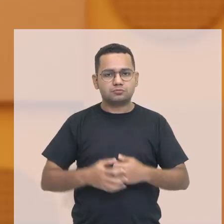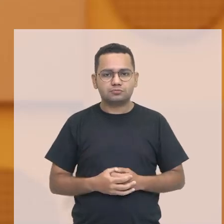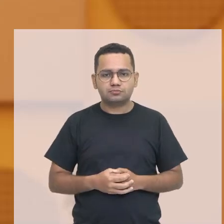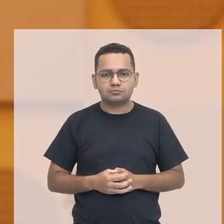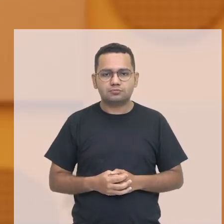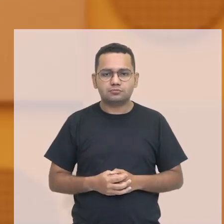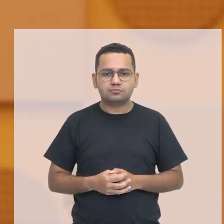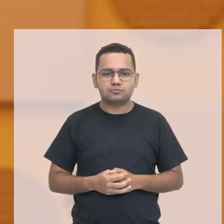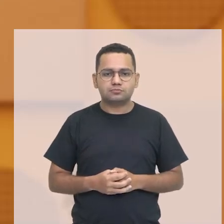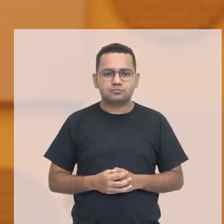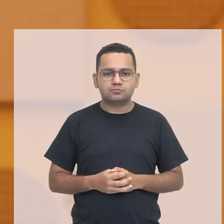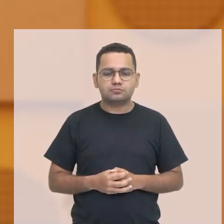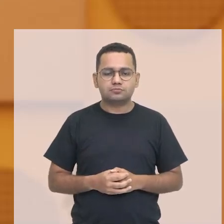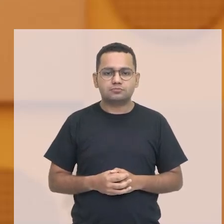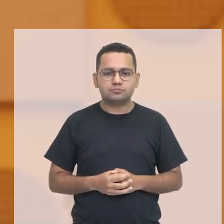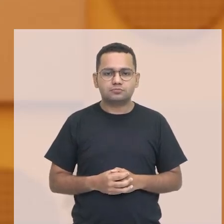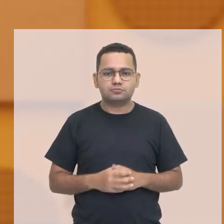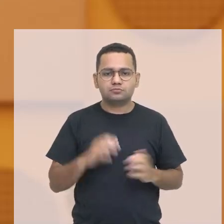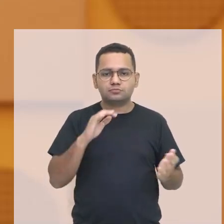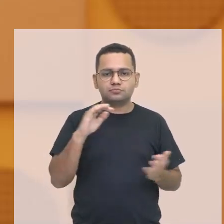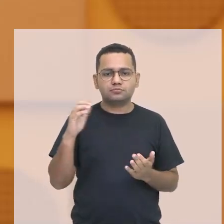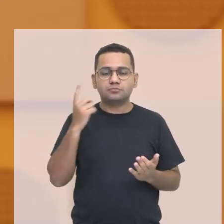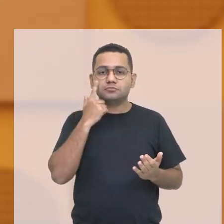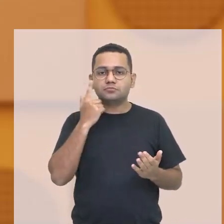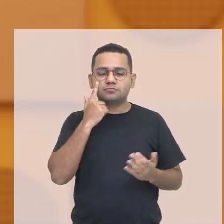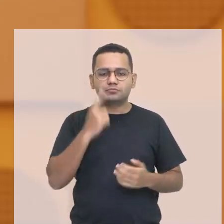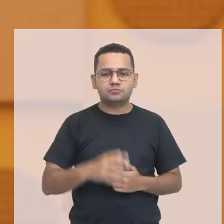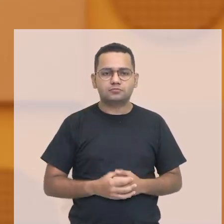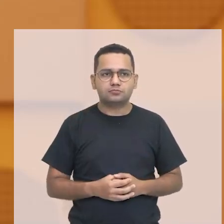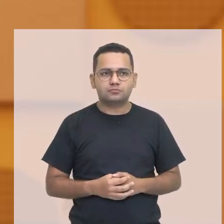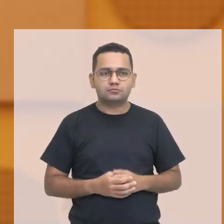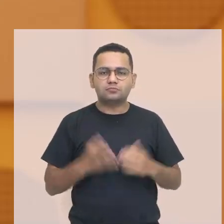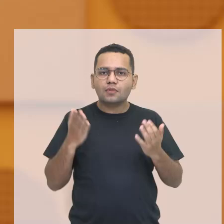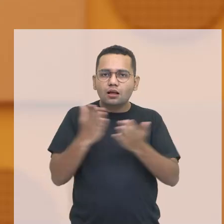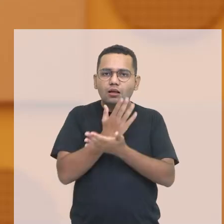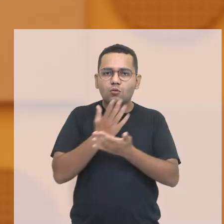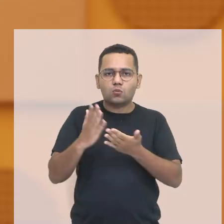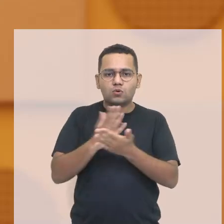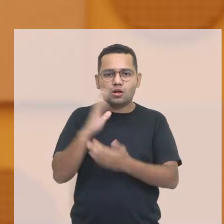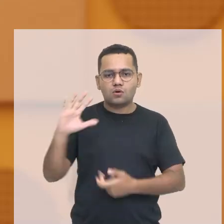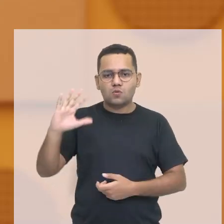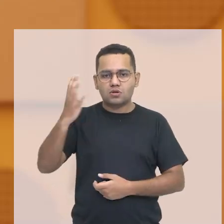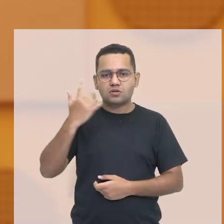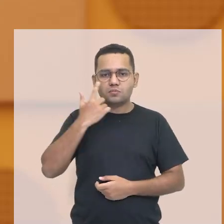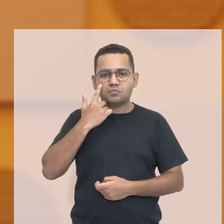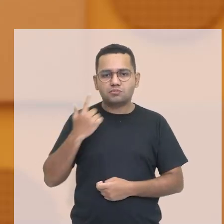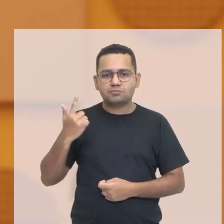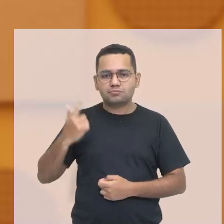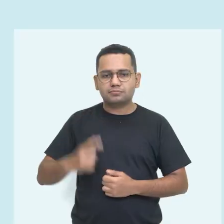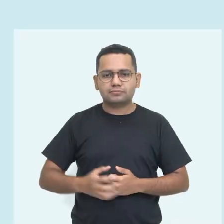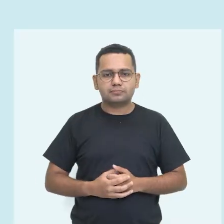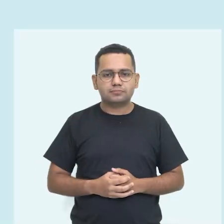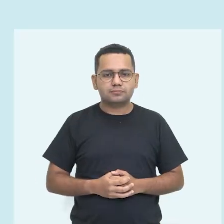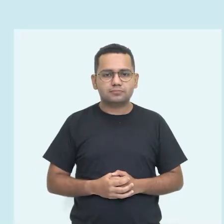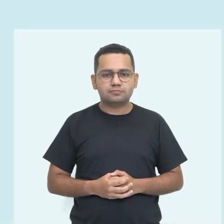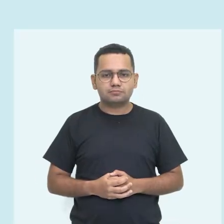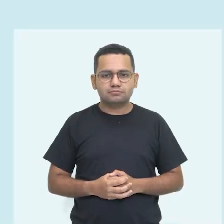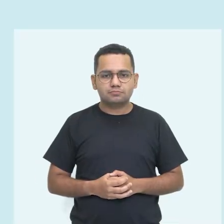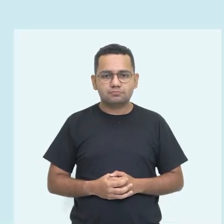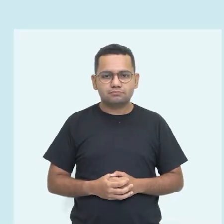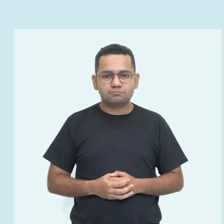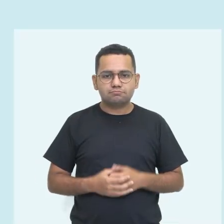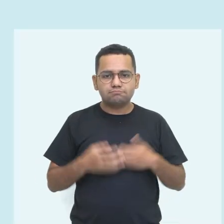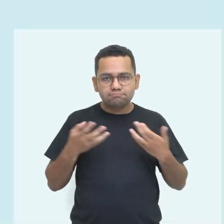vão observar alguns acontecimentos durante o governo do Médici. Olhem só. Vamos